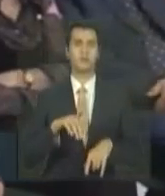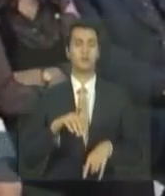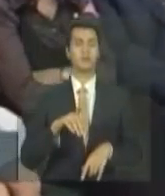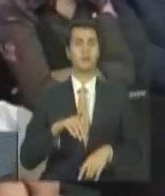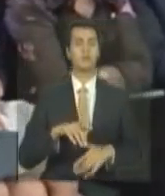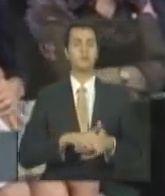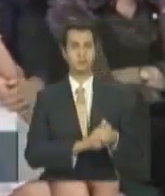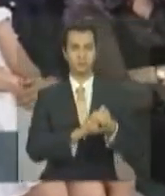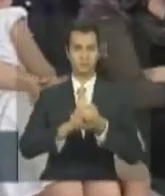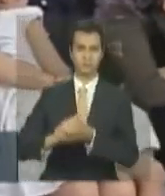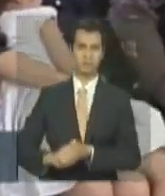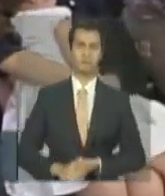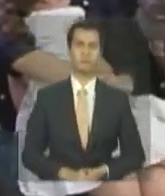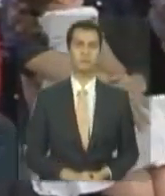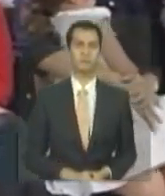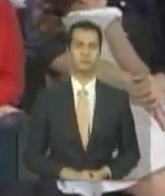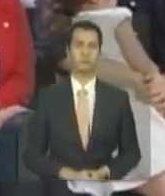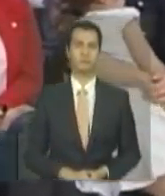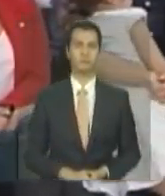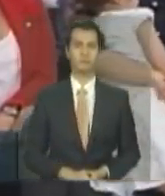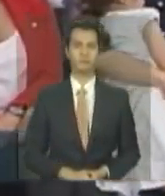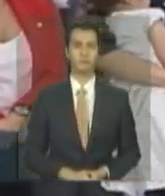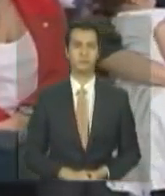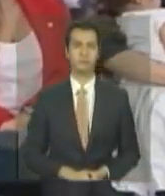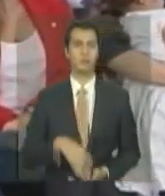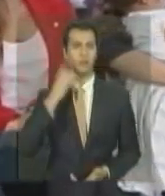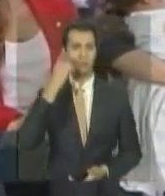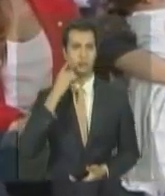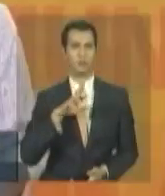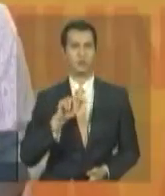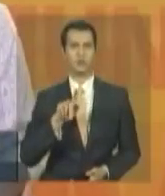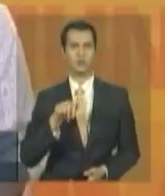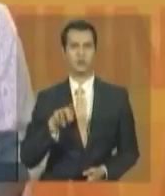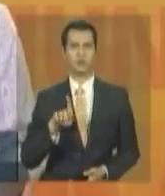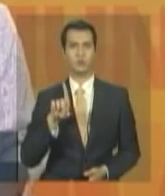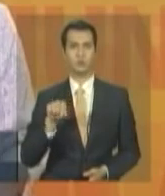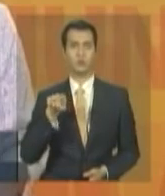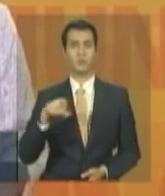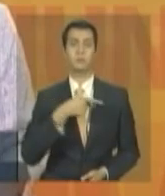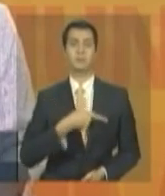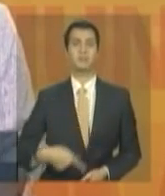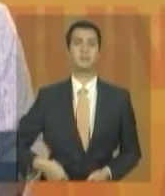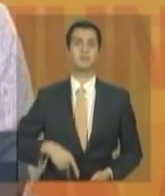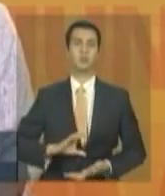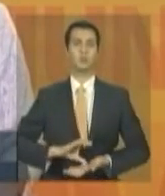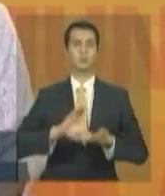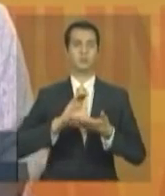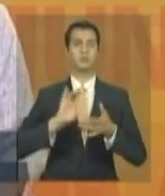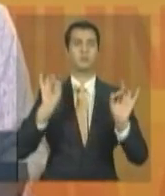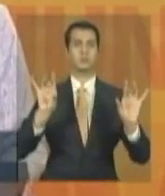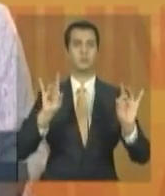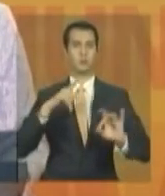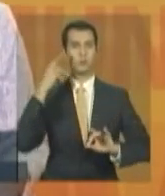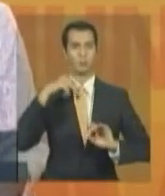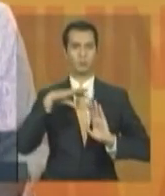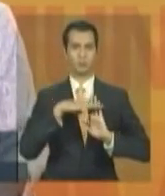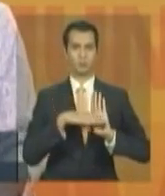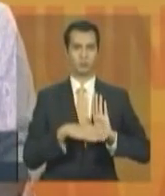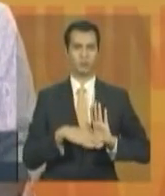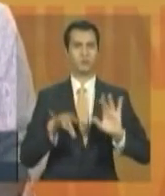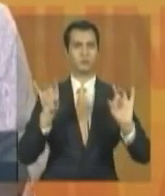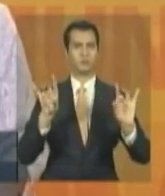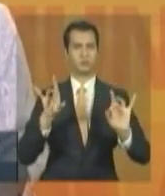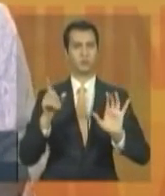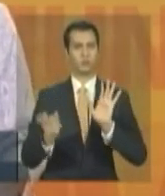aqui presentes. Ao cumprimentar o Reginaldo Lopes, presidente da Comissão Especial de Políticas Públicas